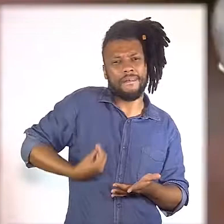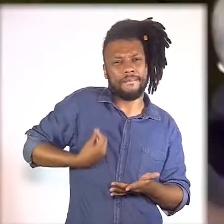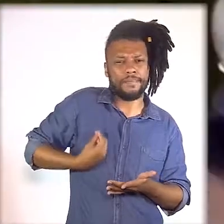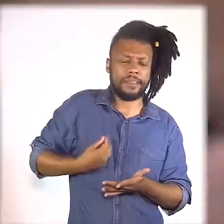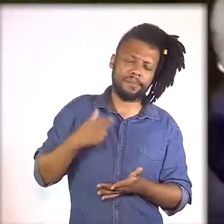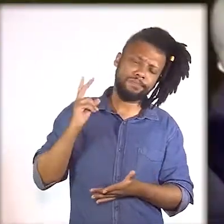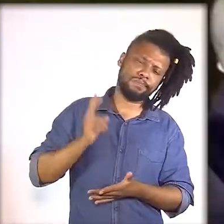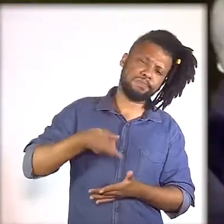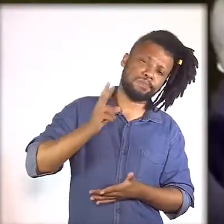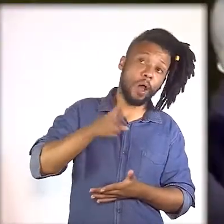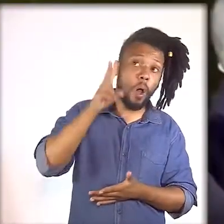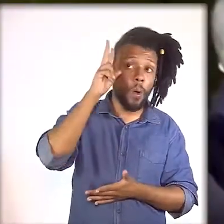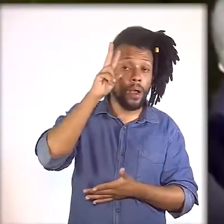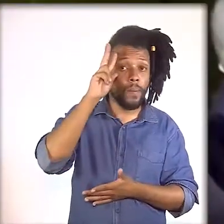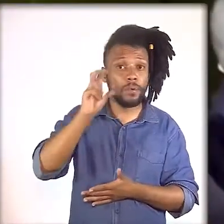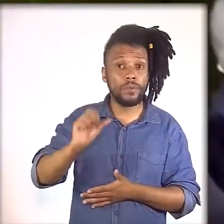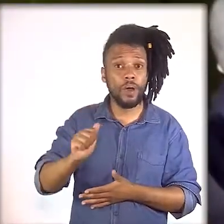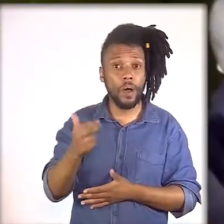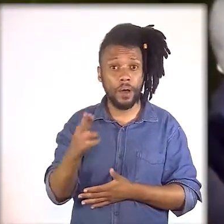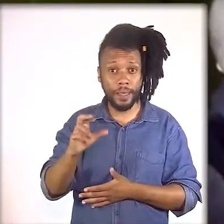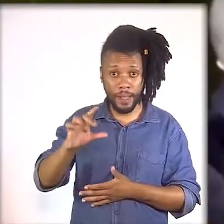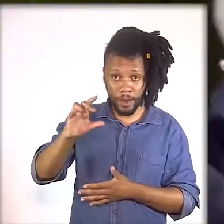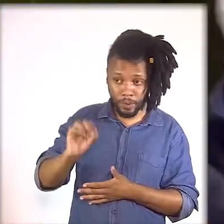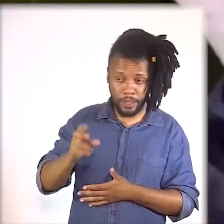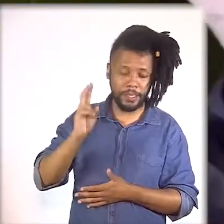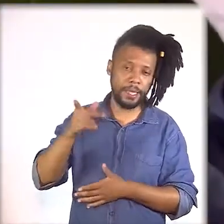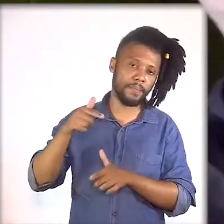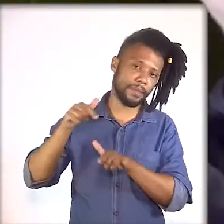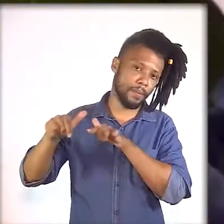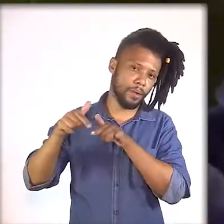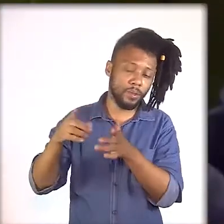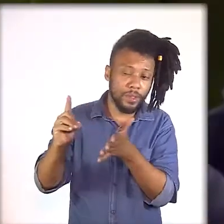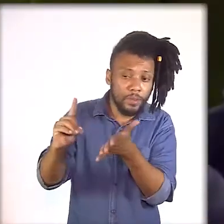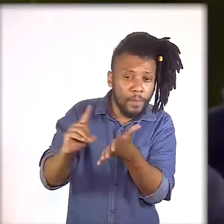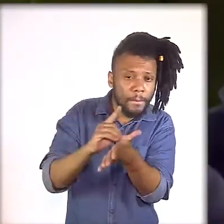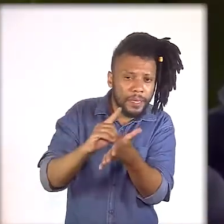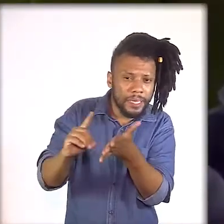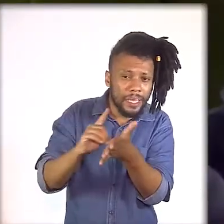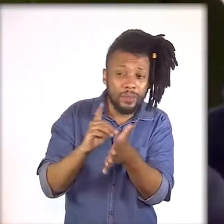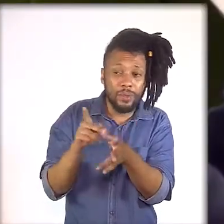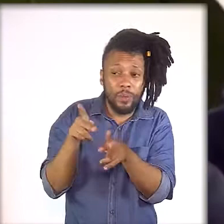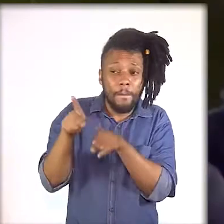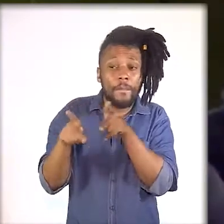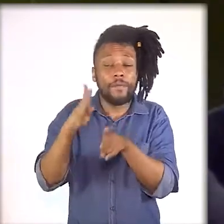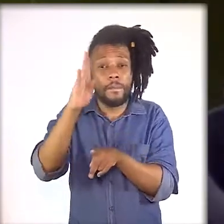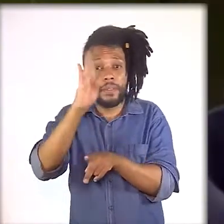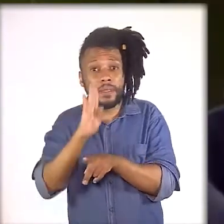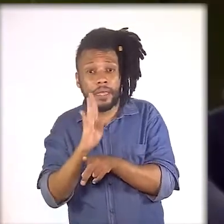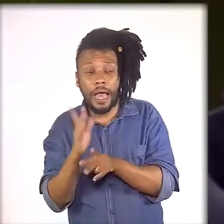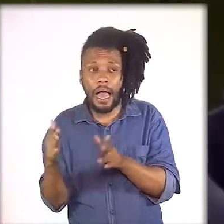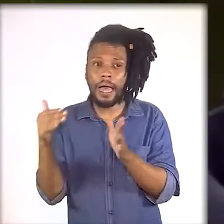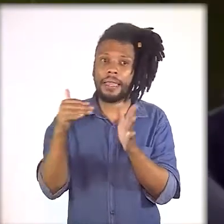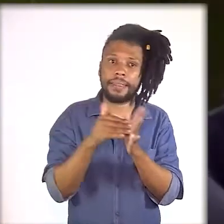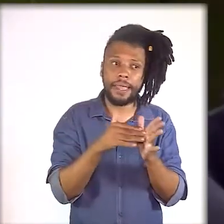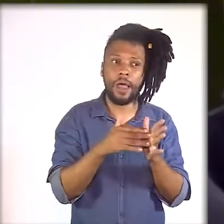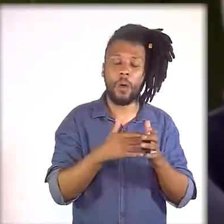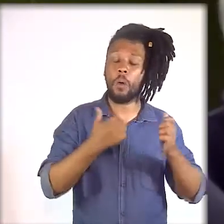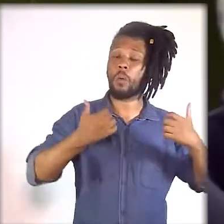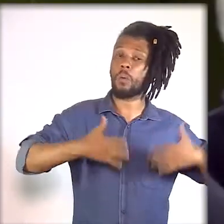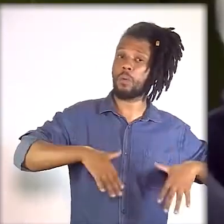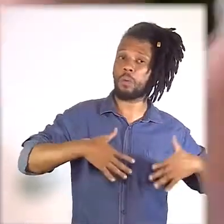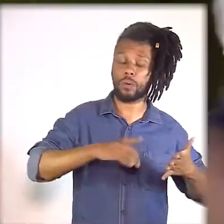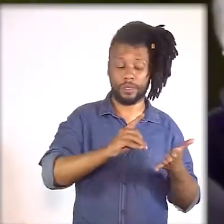E a vida inteira eu me lembro do Aurélio trabalhando. Desde o pequeno dicionário da civilização brasileira até o grande